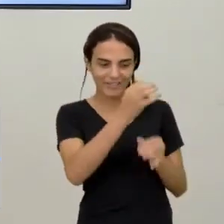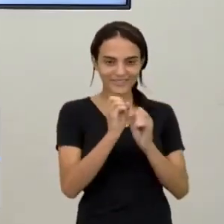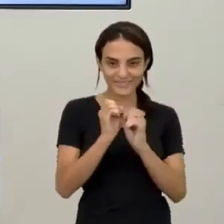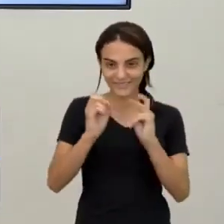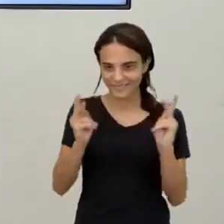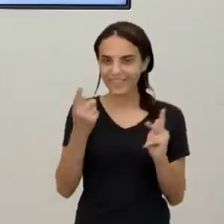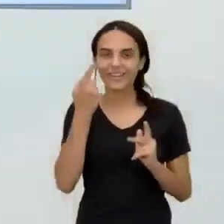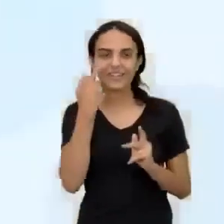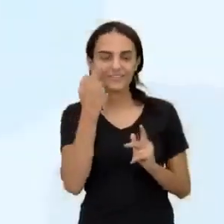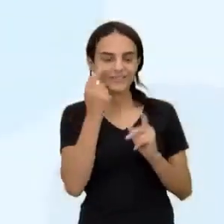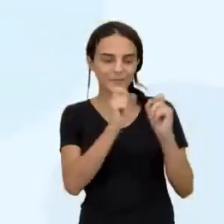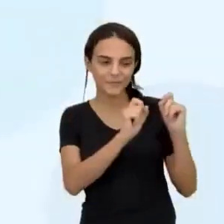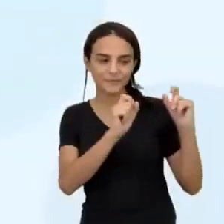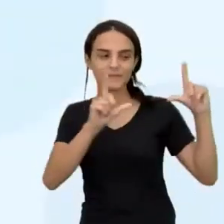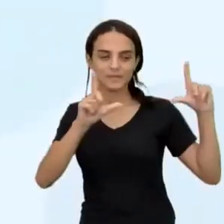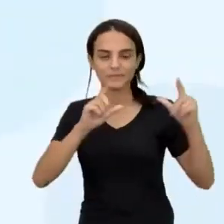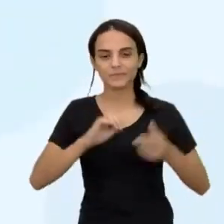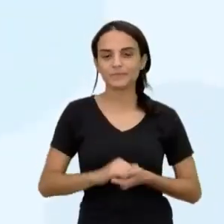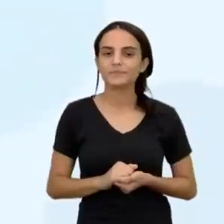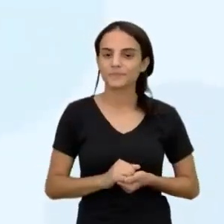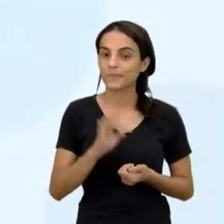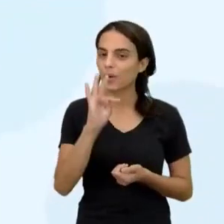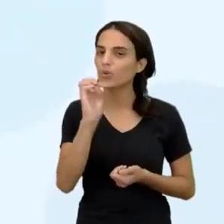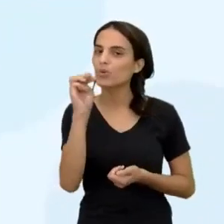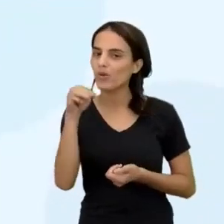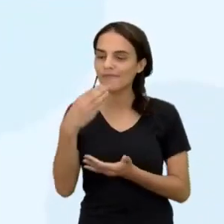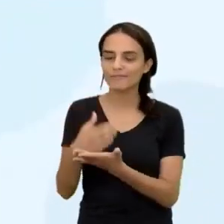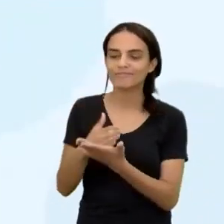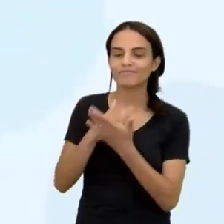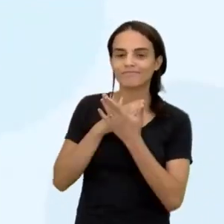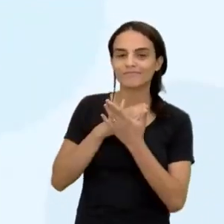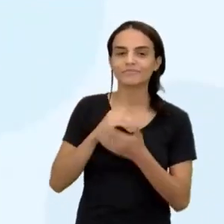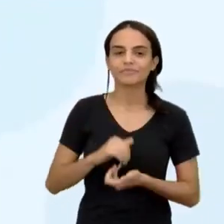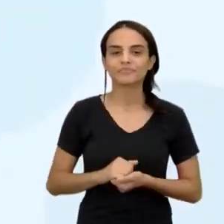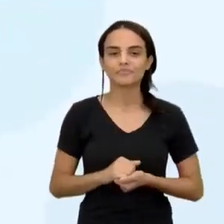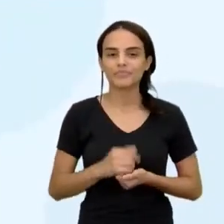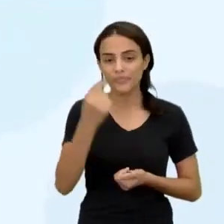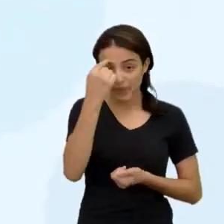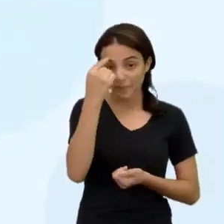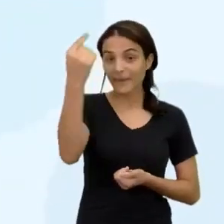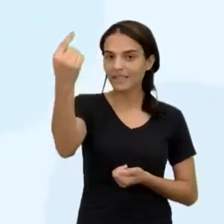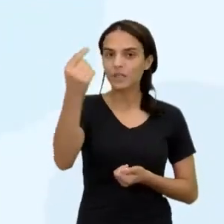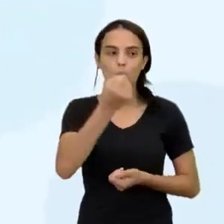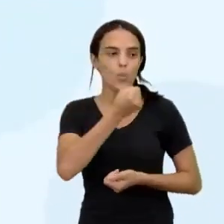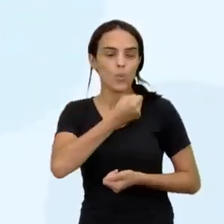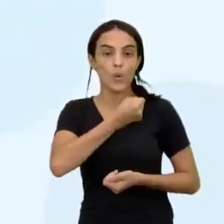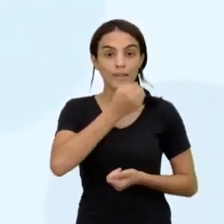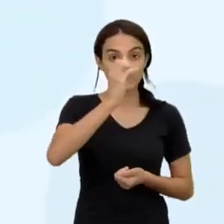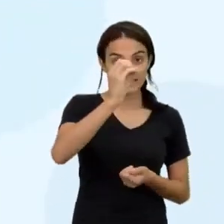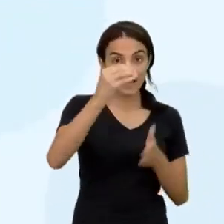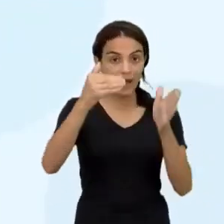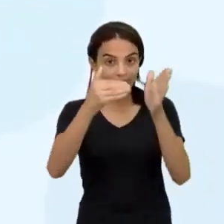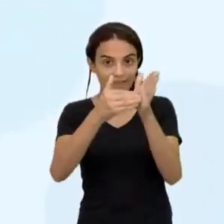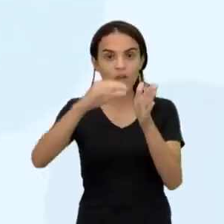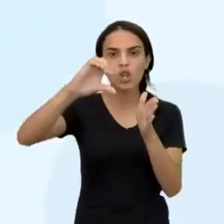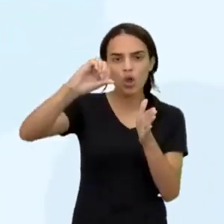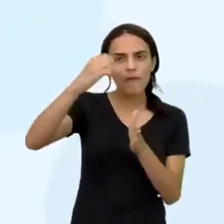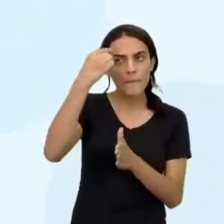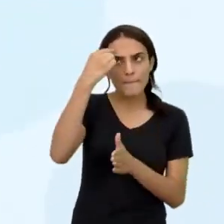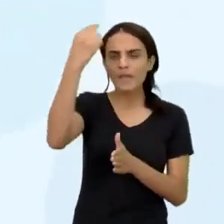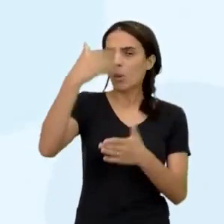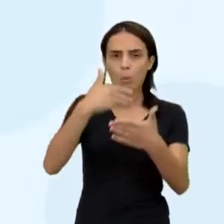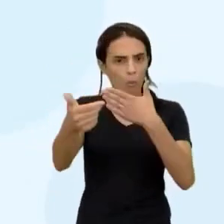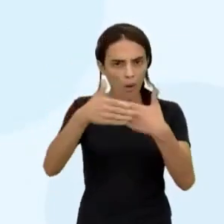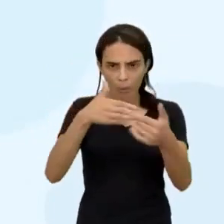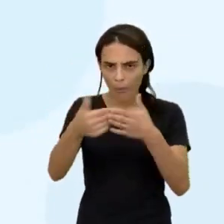aí na nossa telinha, ó. Vamos lá, o Tom vai ajudar a gente também aqui, ó. Pensem em um número de 0 a 9. Pensa em qualquer